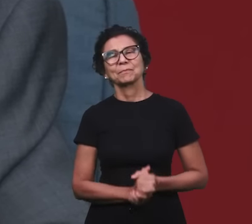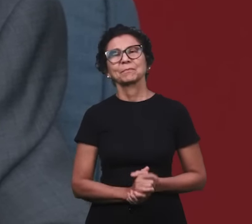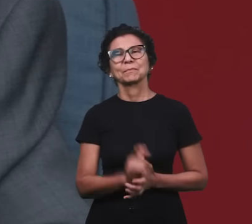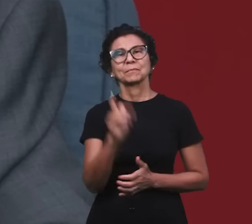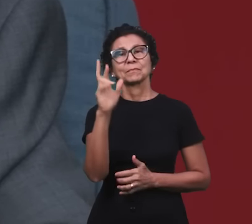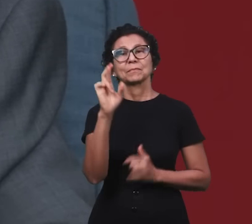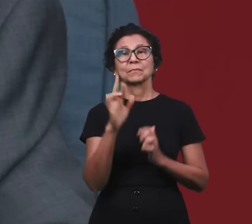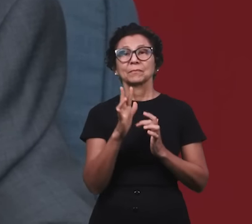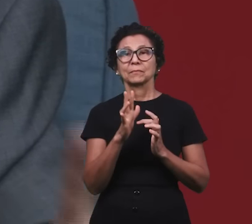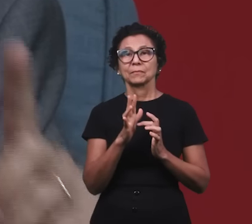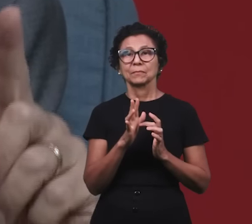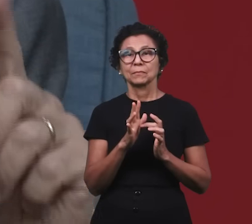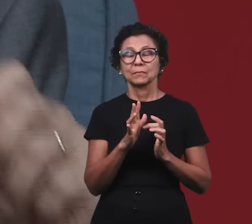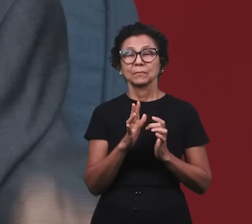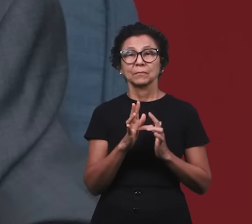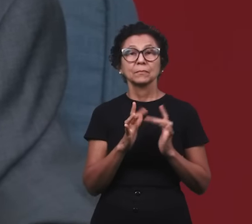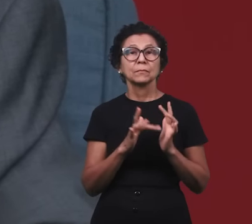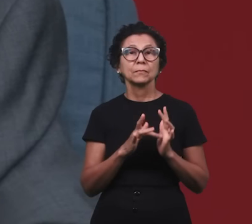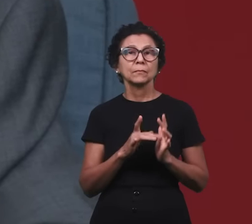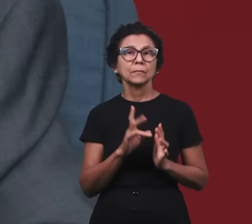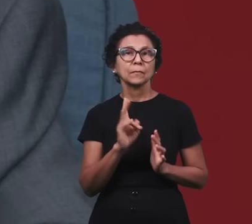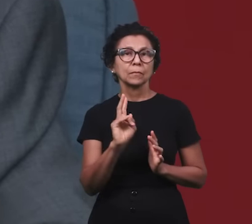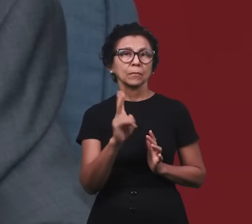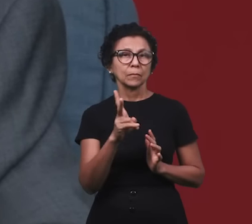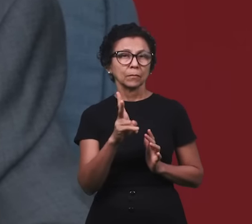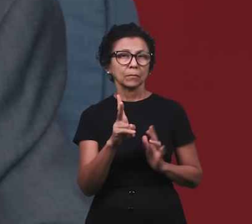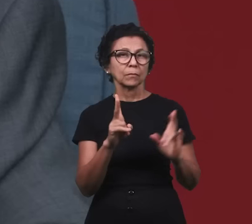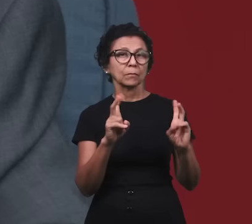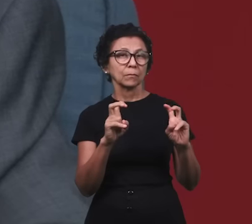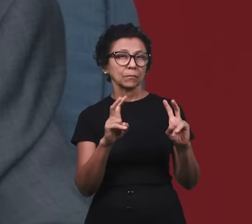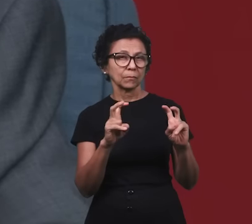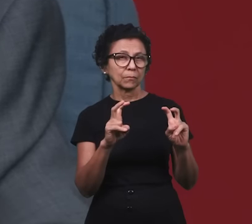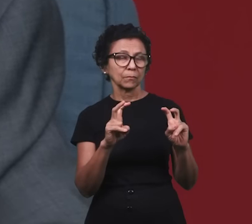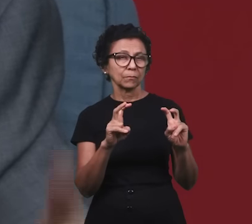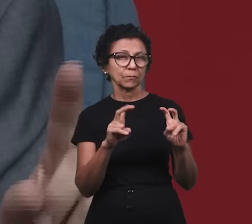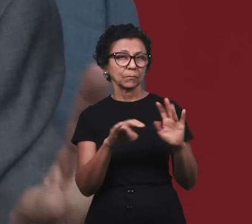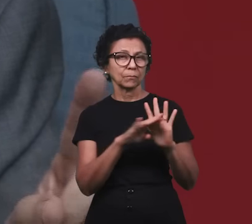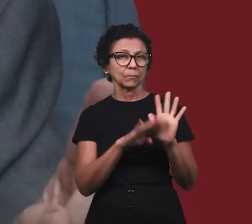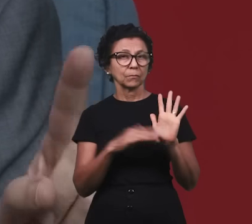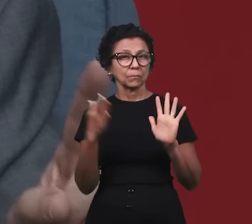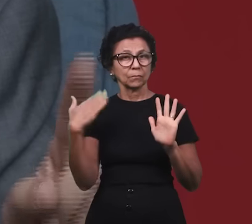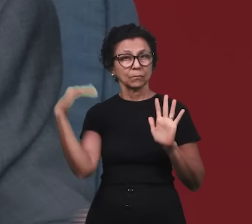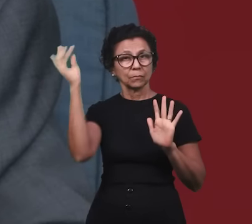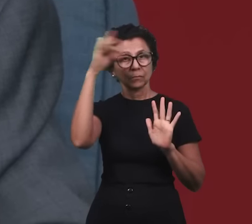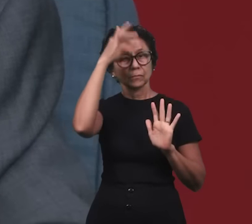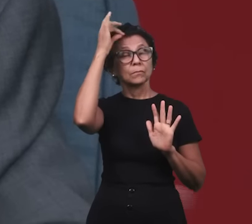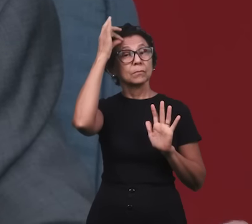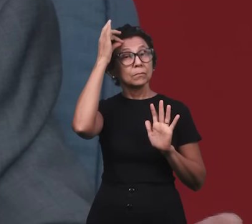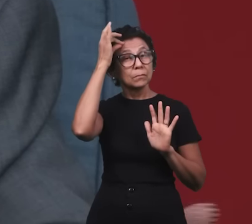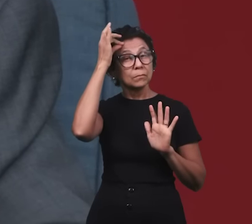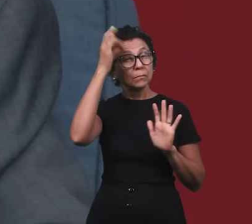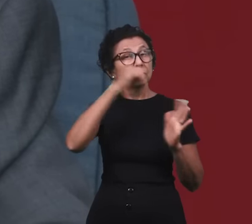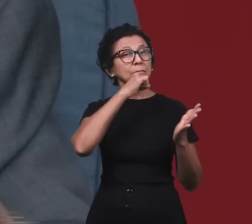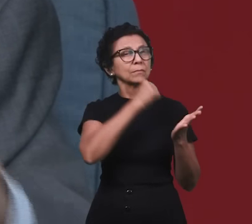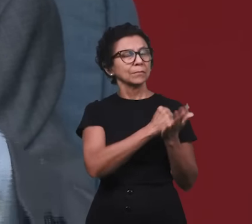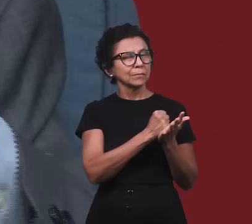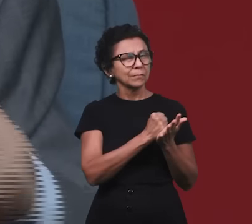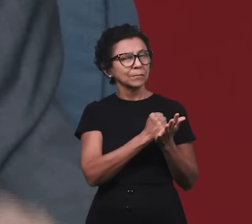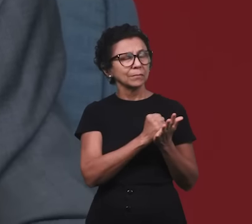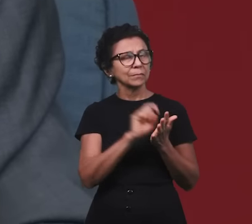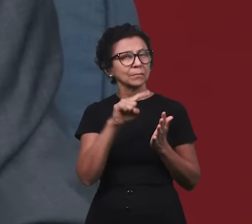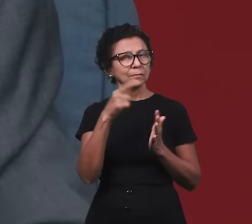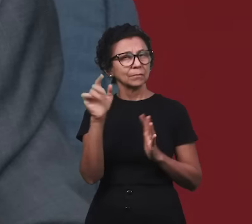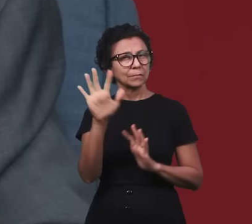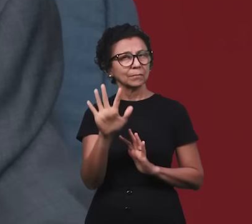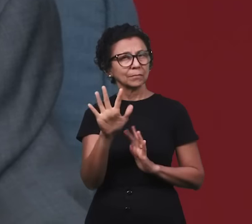todos, a paz do Senhor. Nós vamos continuar com o assunto que nós começamos no programa passado sobre o Espírito Santo no Velho Testamento. Mas